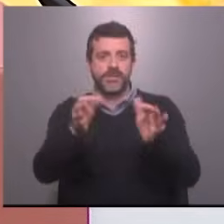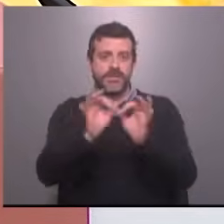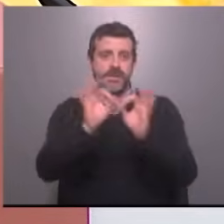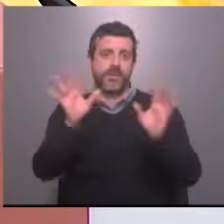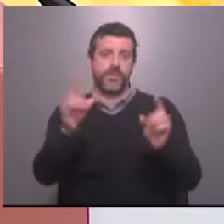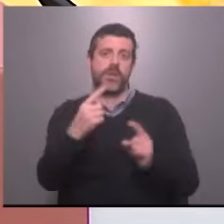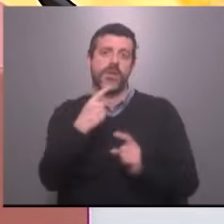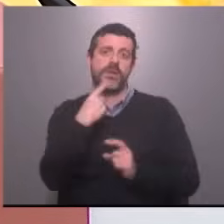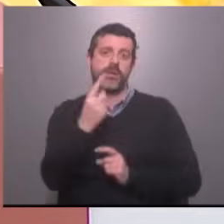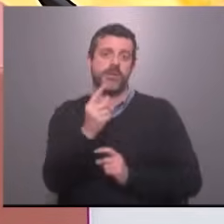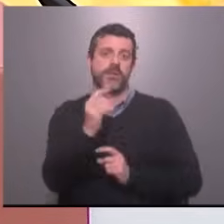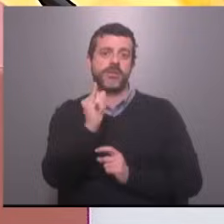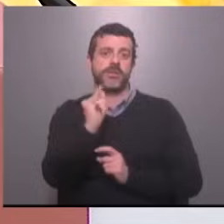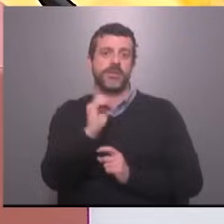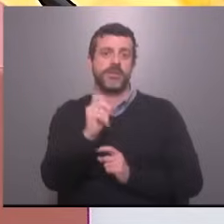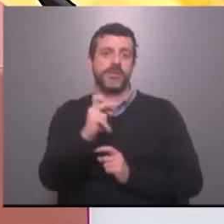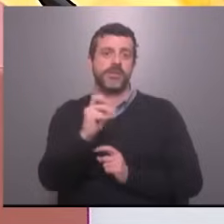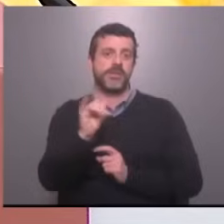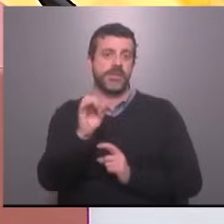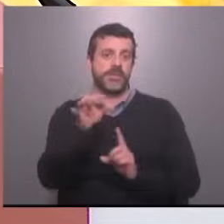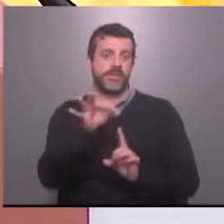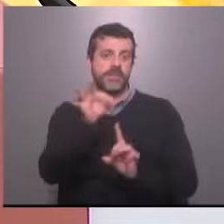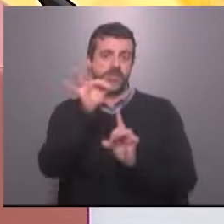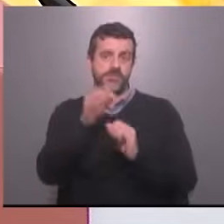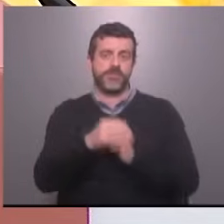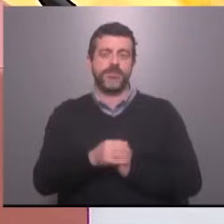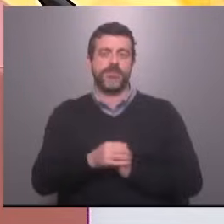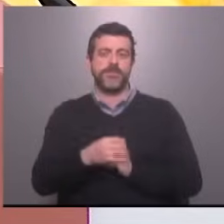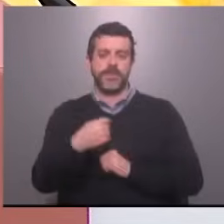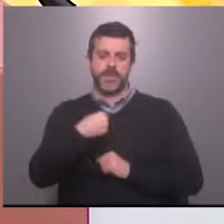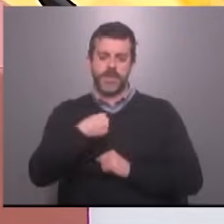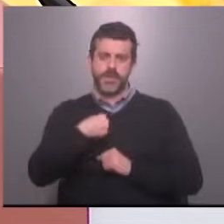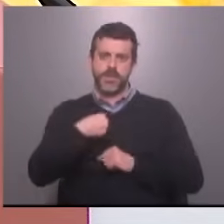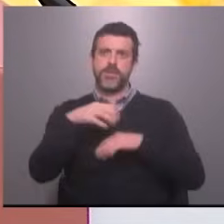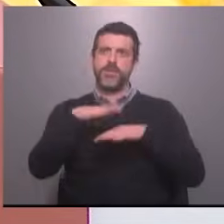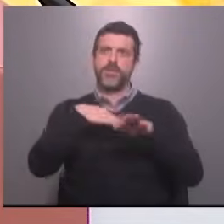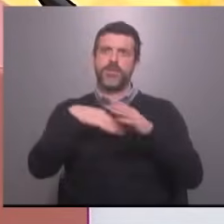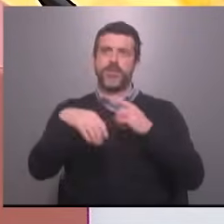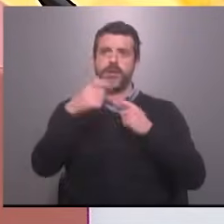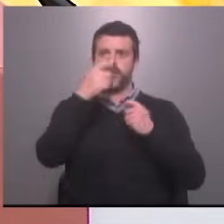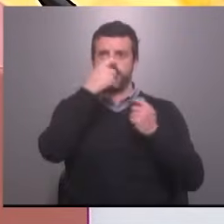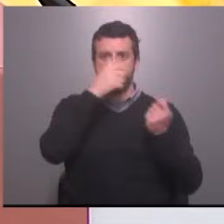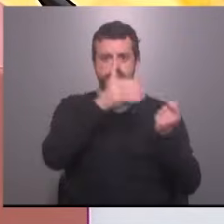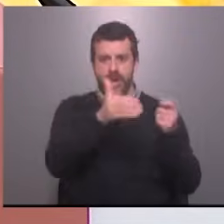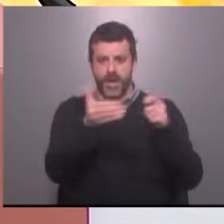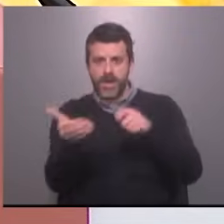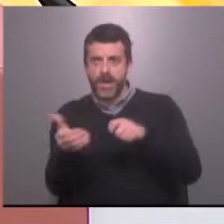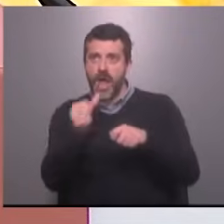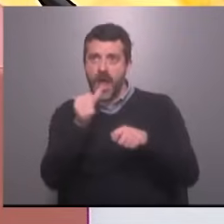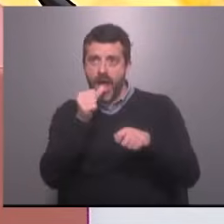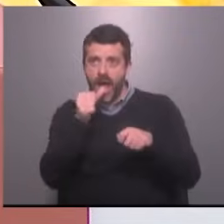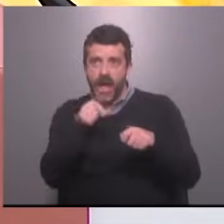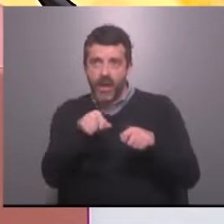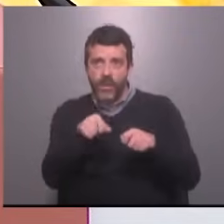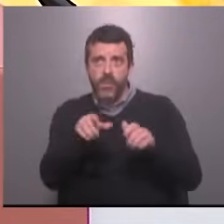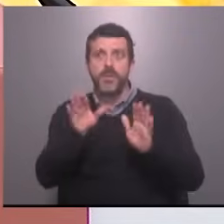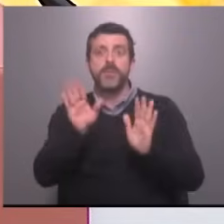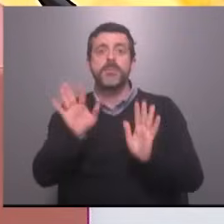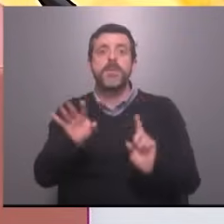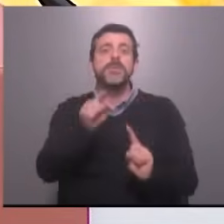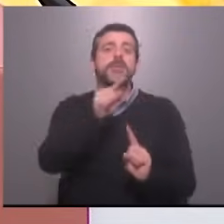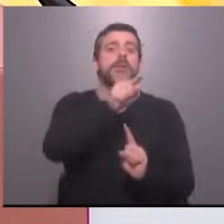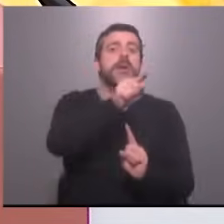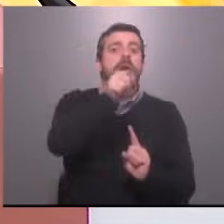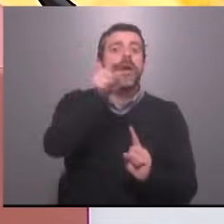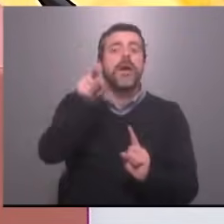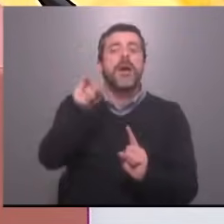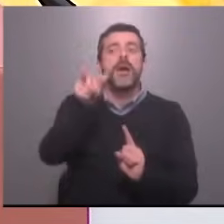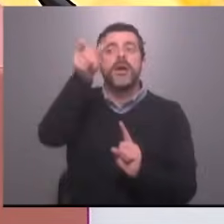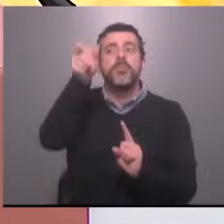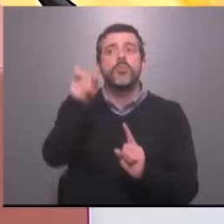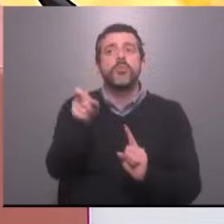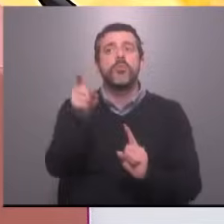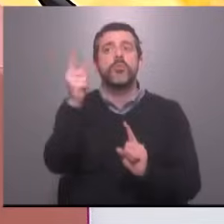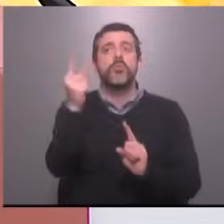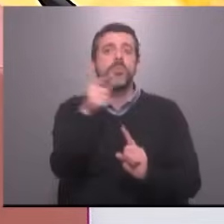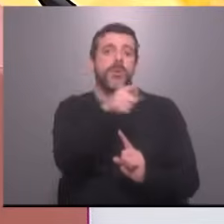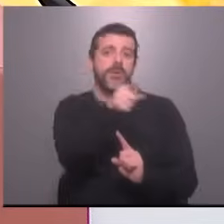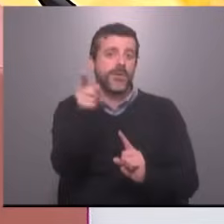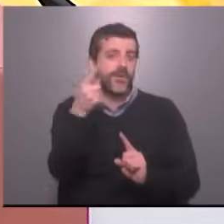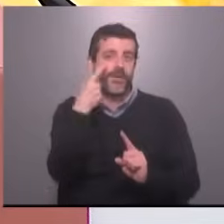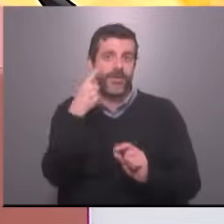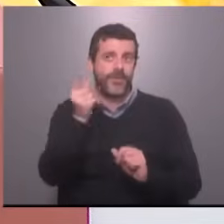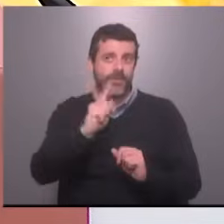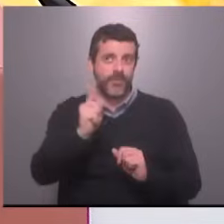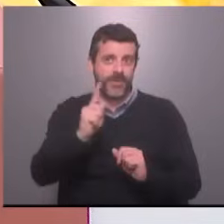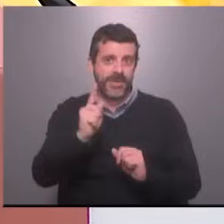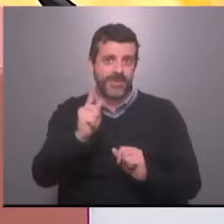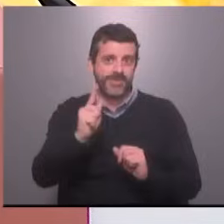Señor. Como dijo el profeta Isaías: yo bautizo con agua, en medio de vosotros hay